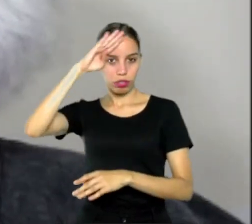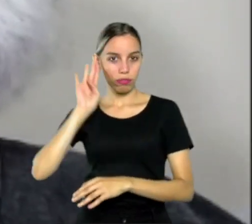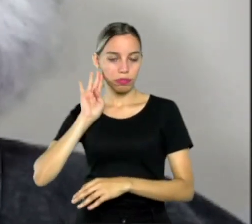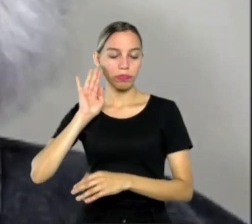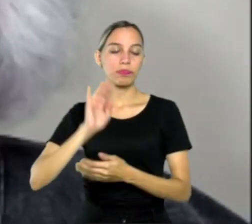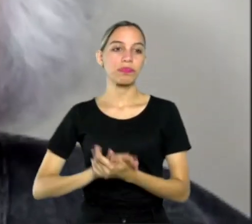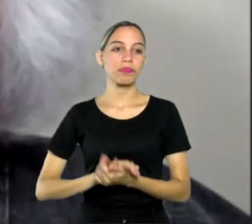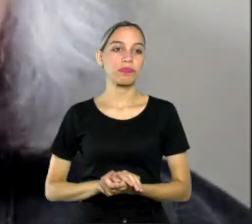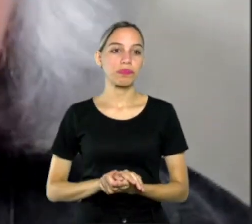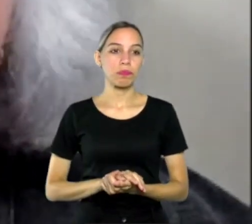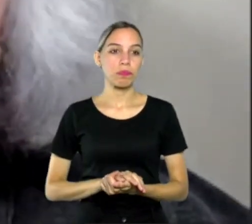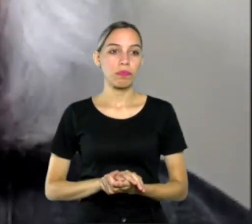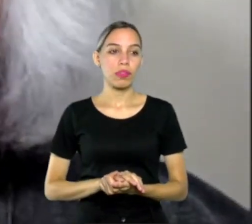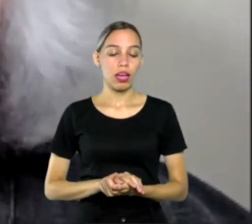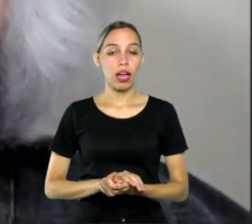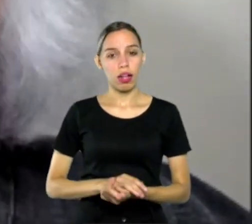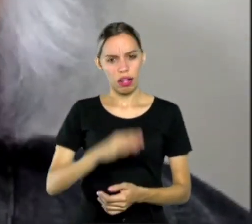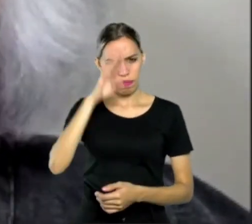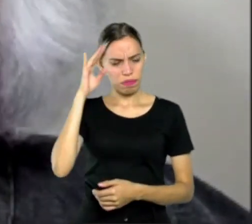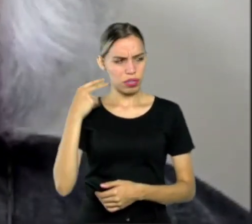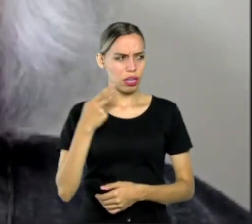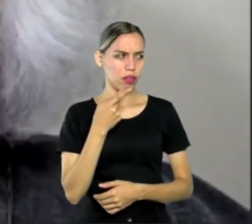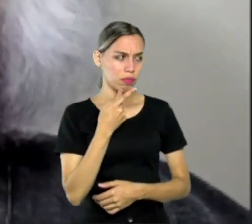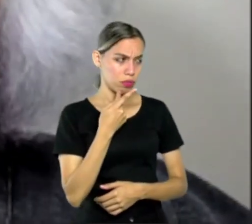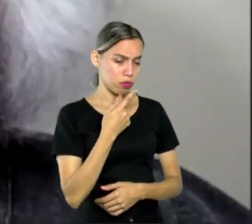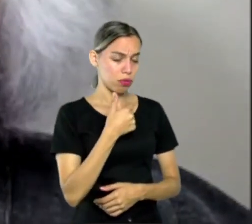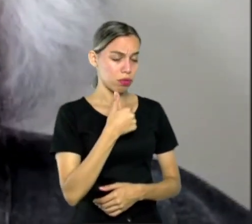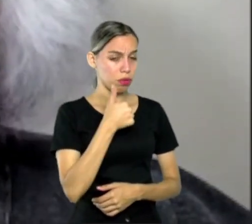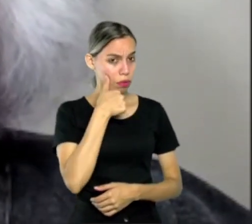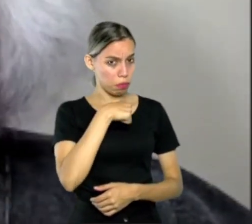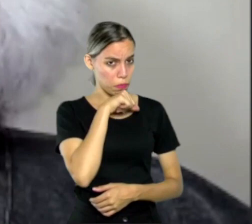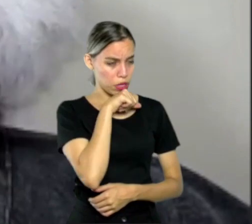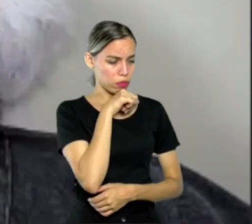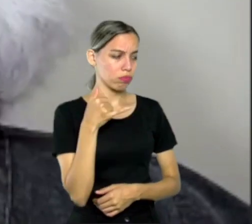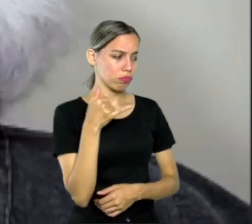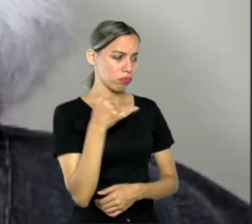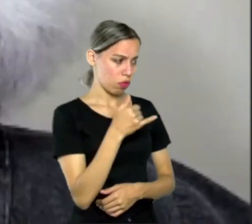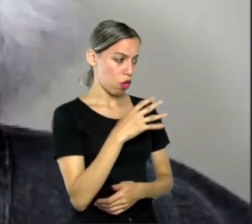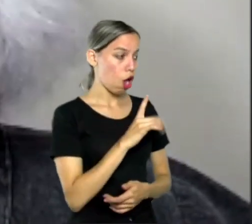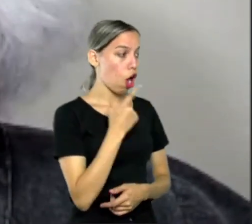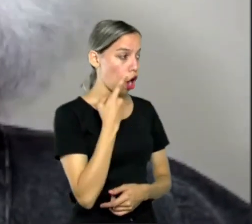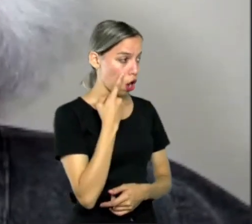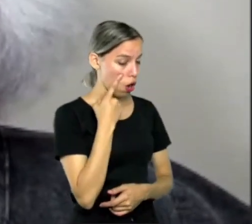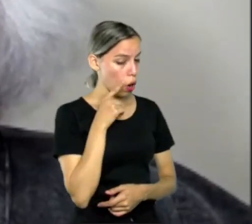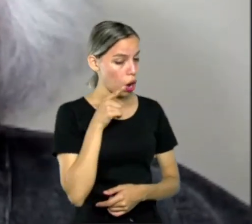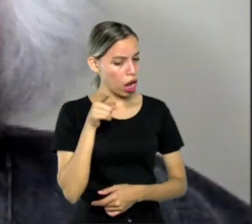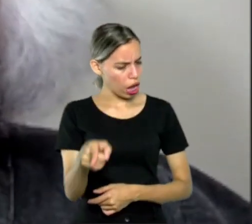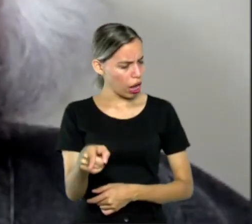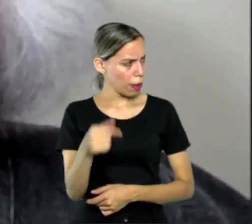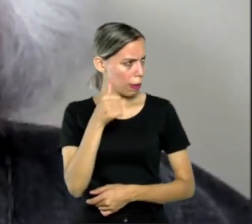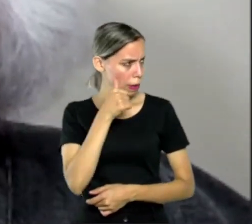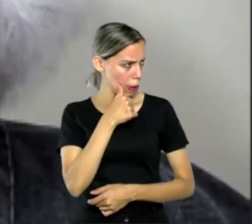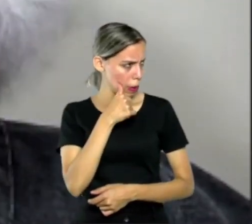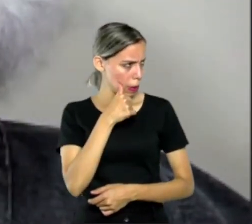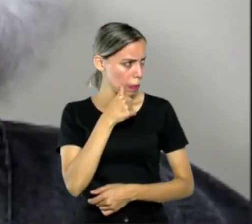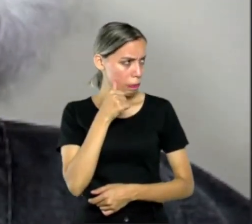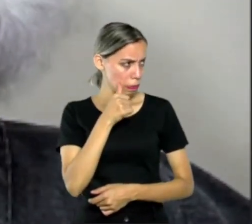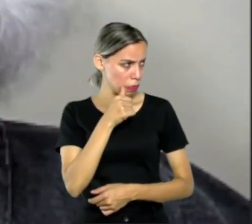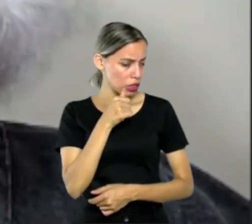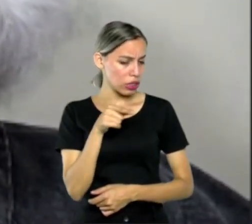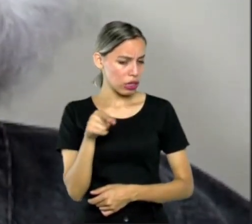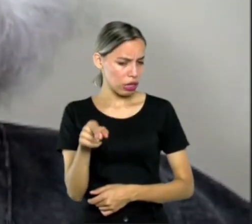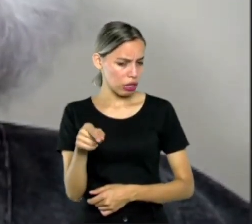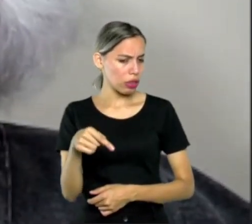falou com meu pai, essa menina não pode ir para o 3º ano, ela não tem idade, ela vai ter que fazer como ouvinte